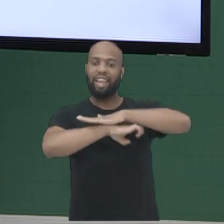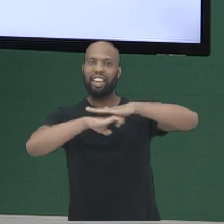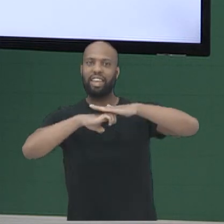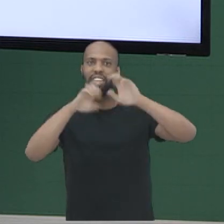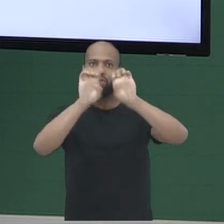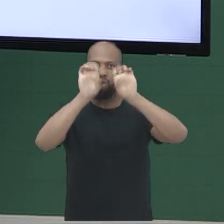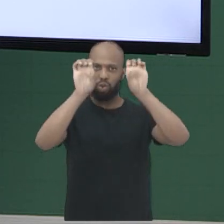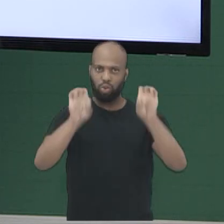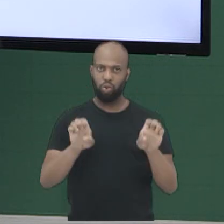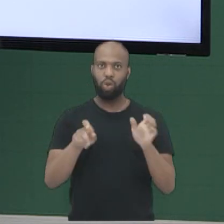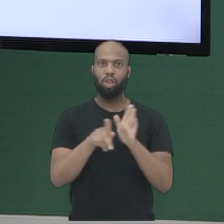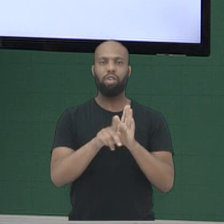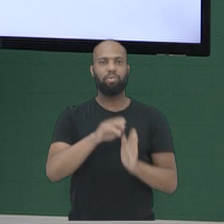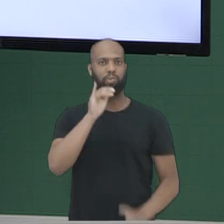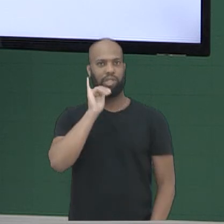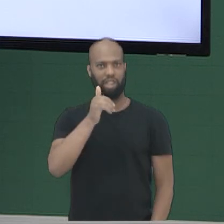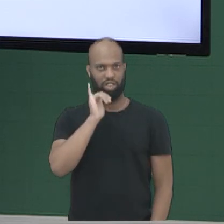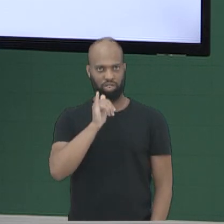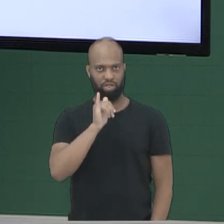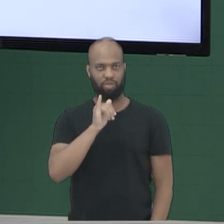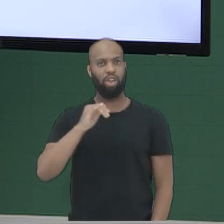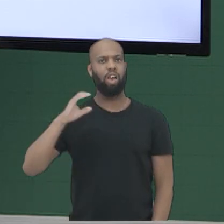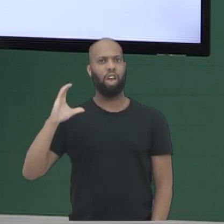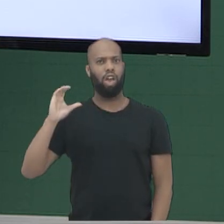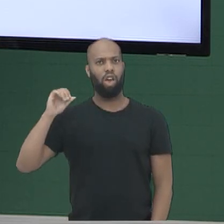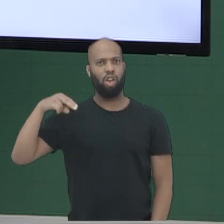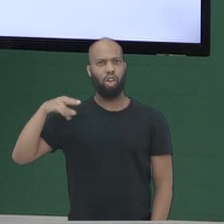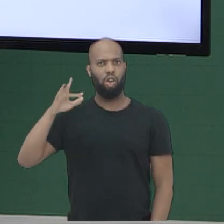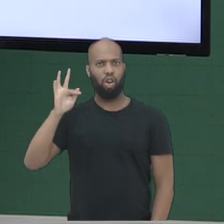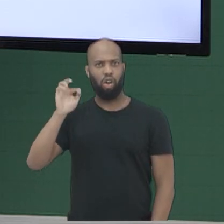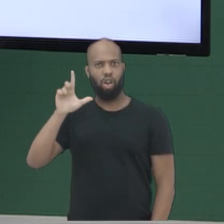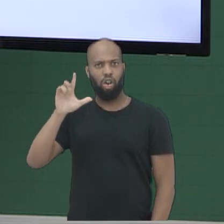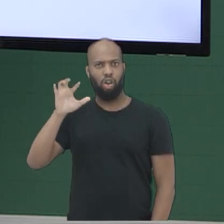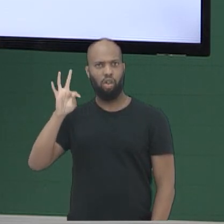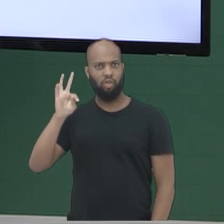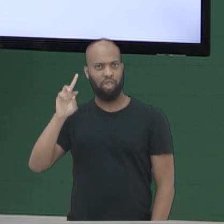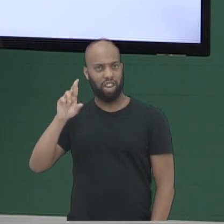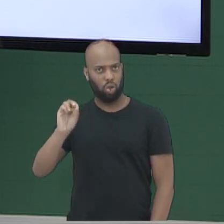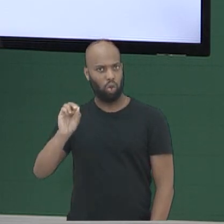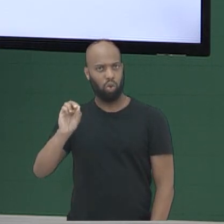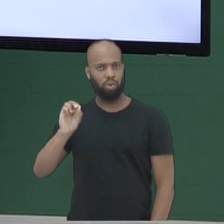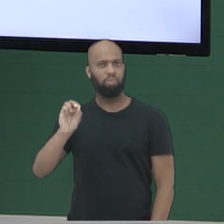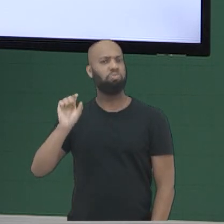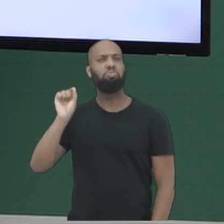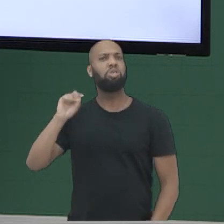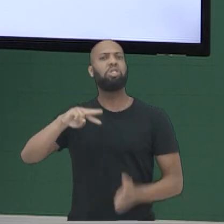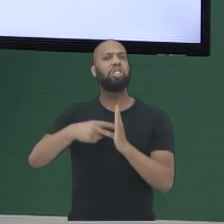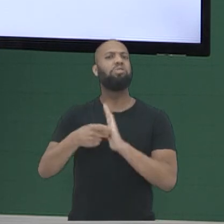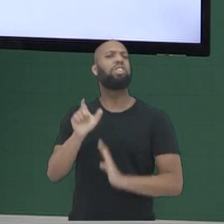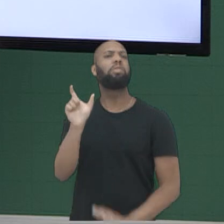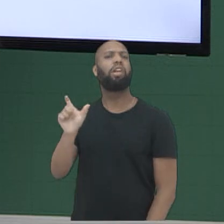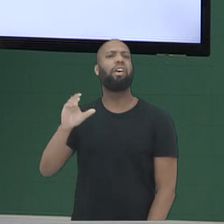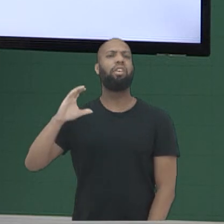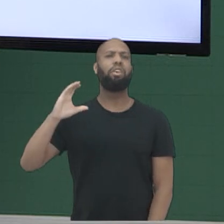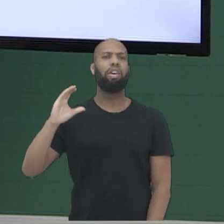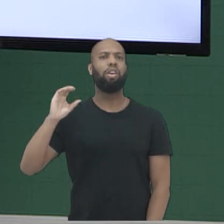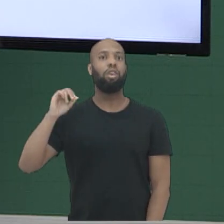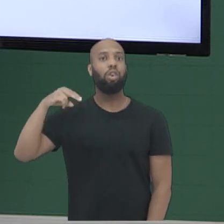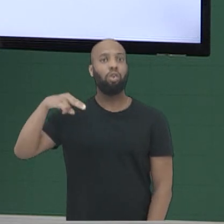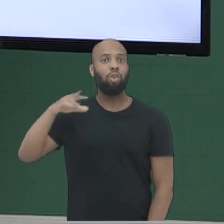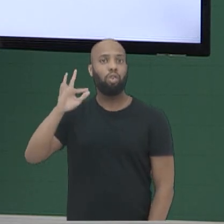no conflito. O que é um conflito? Você pode pensar, eu acho que você já tem uma ideia muito